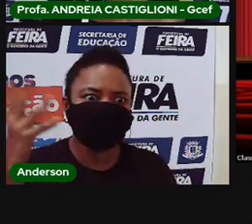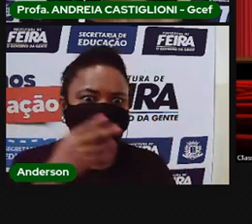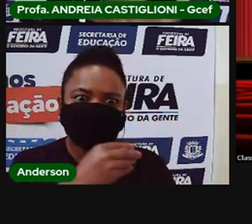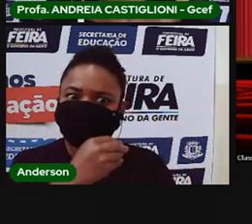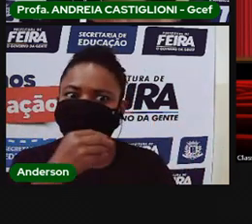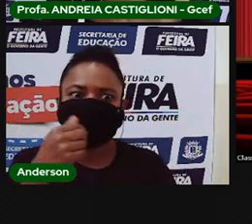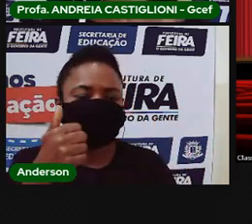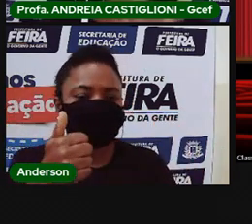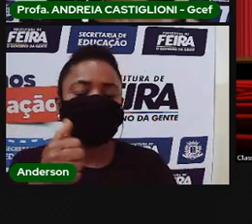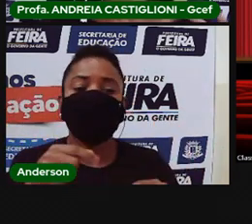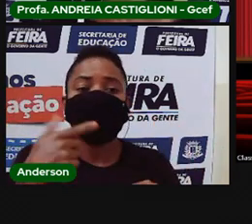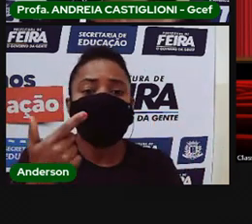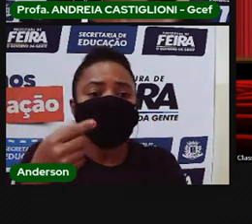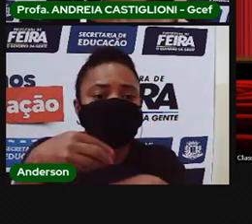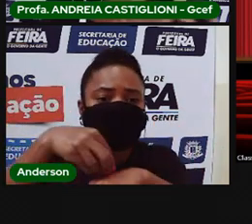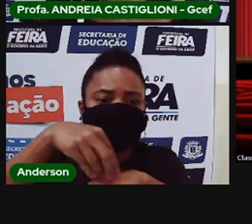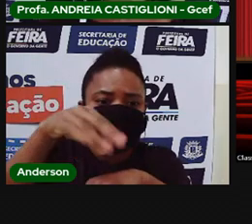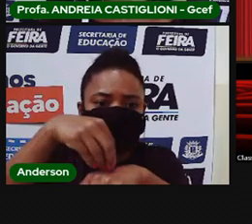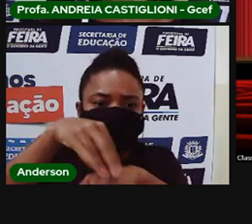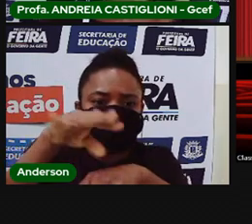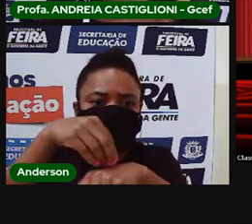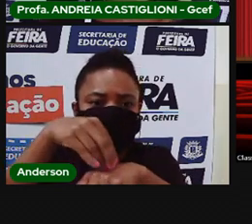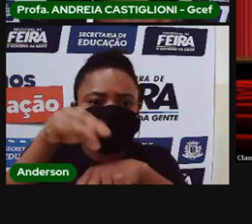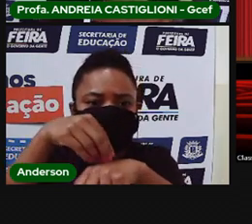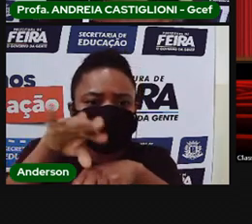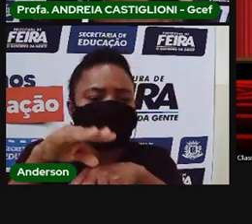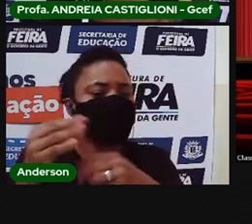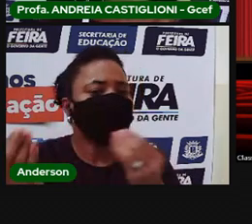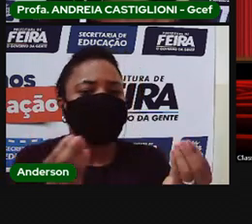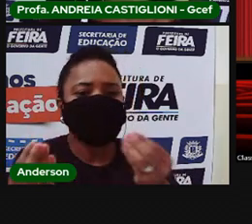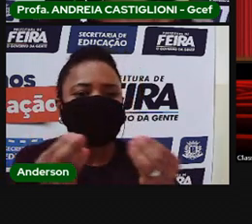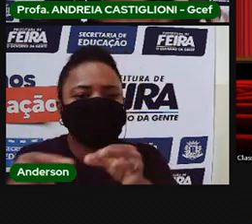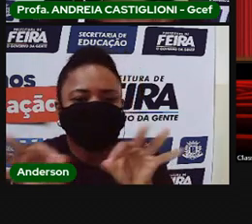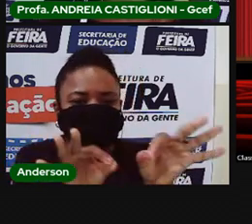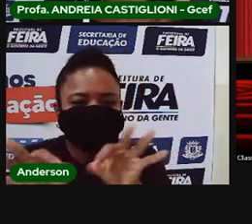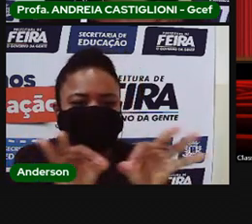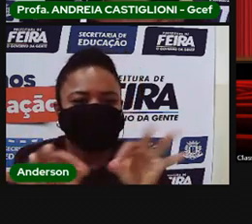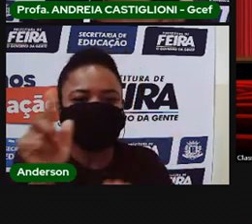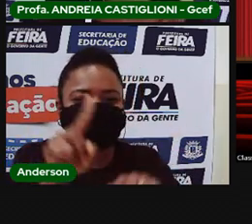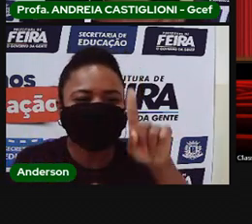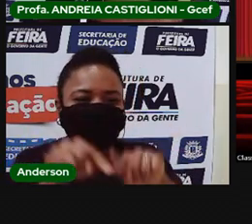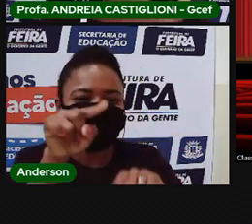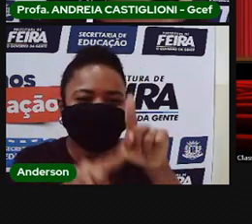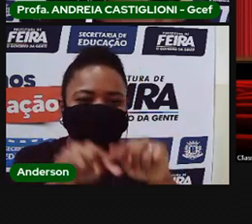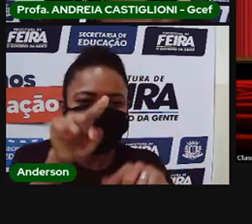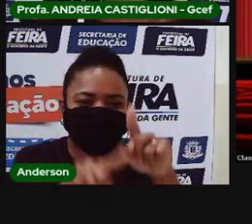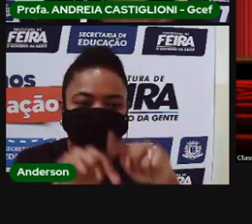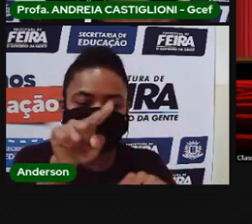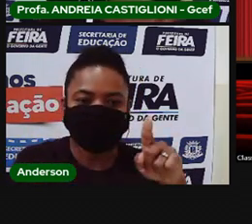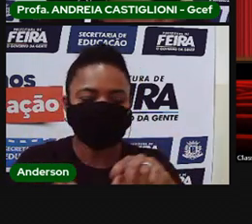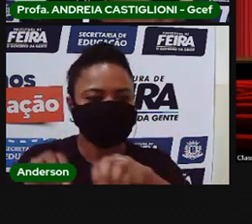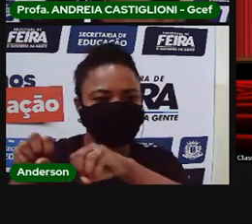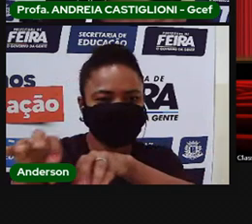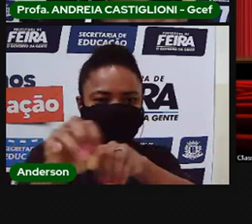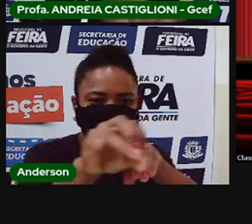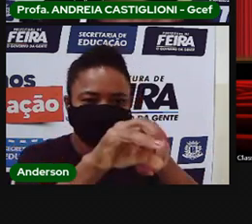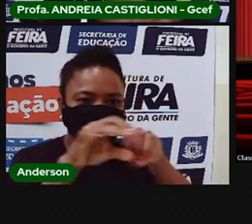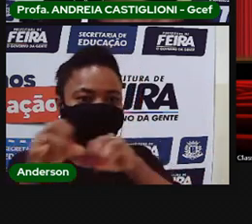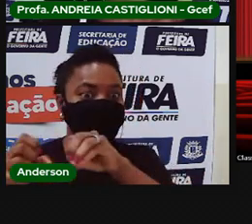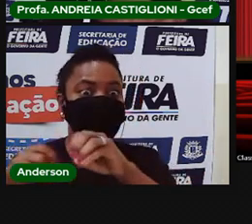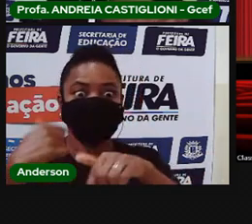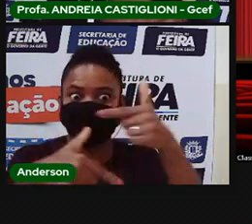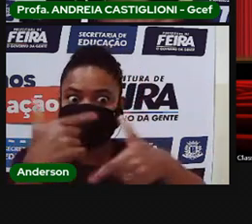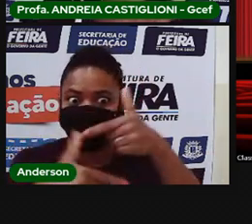dicas que você possa dar para que a pessoa, né, possa elaborar seus materiais, conseguir se destacar nas aulas. Às vezes o professor pede